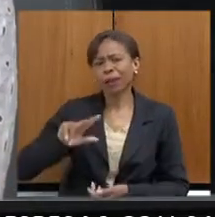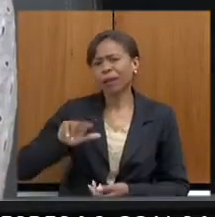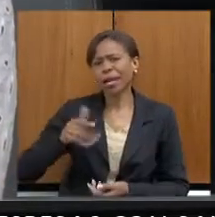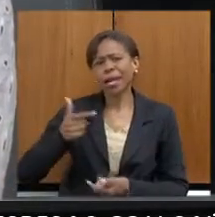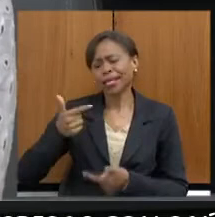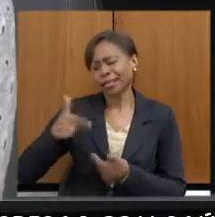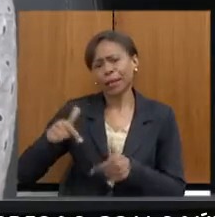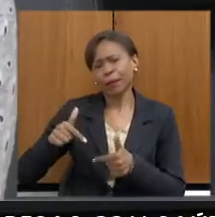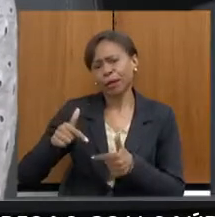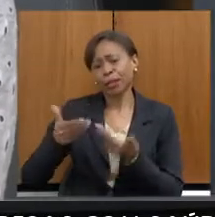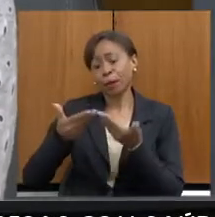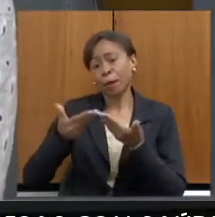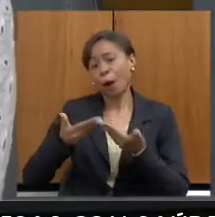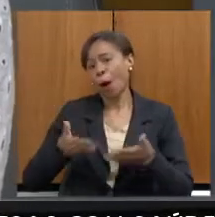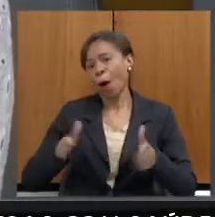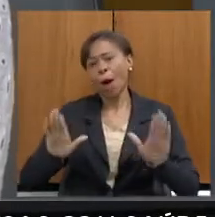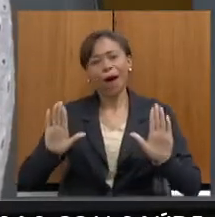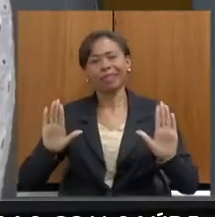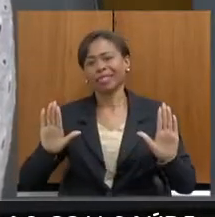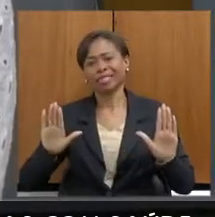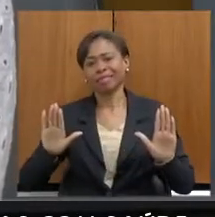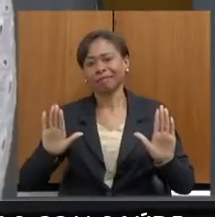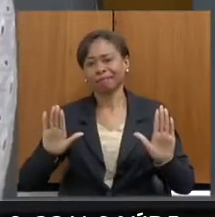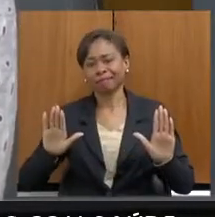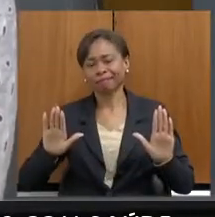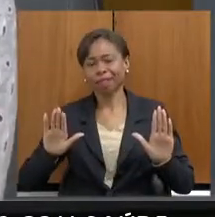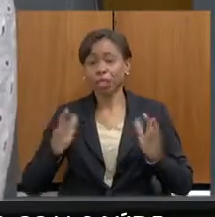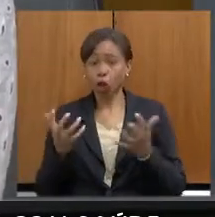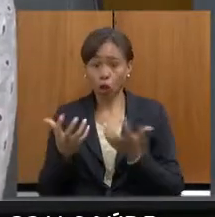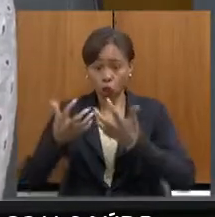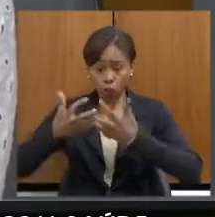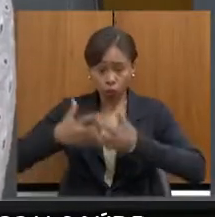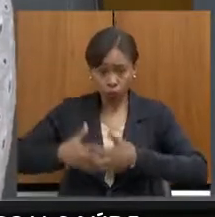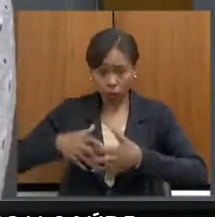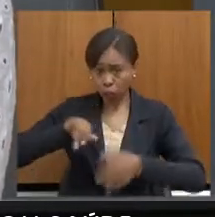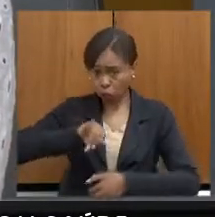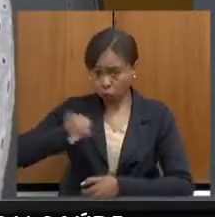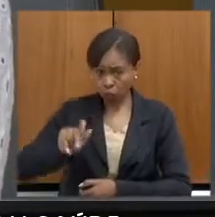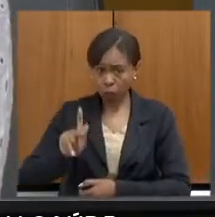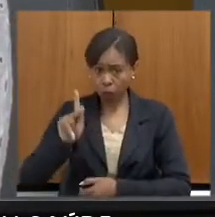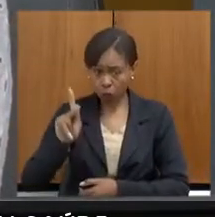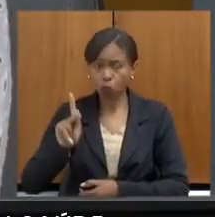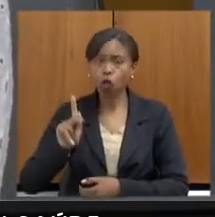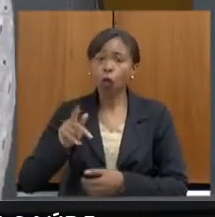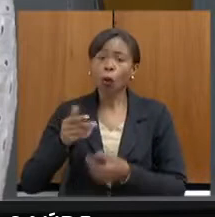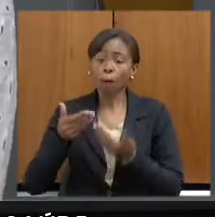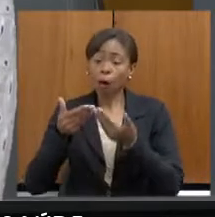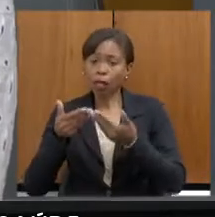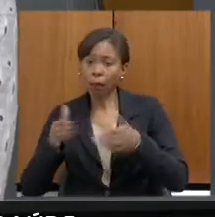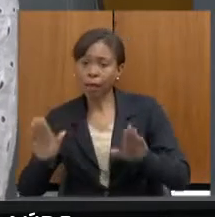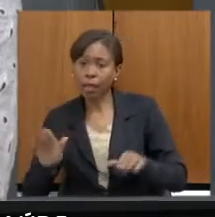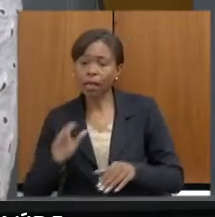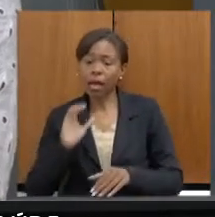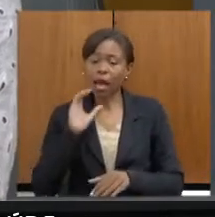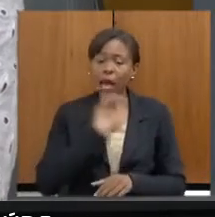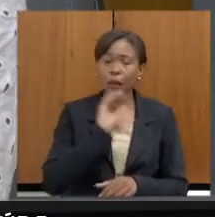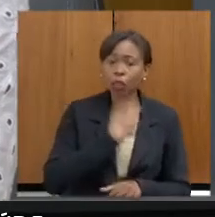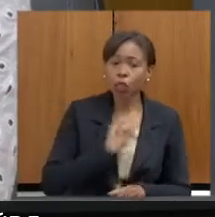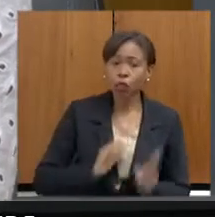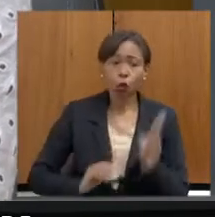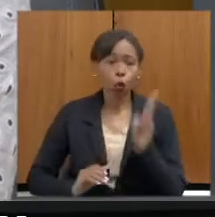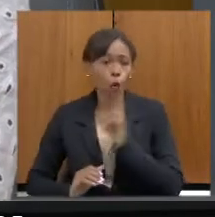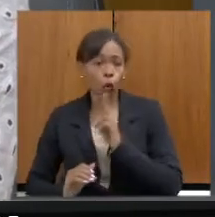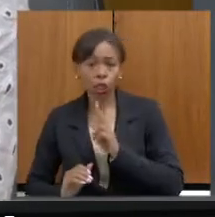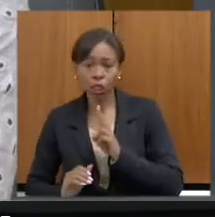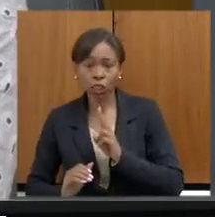palavras do secretário que o restabelecimento do funcionamento do Júlia porta aberta emergência e urgência não